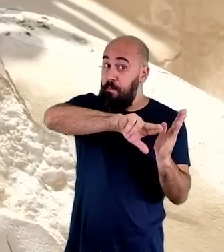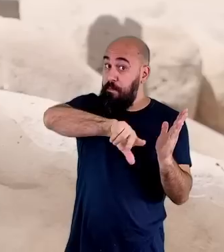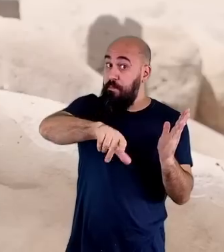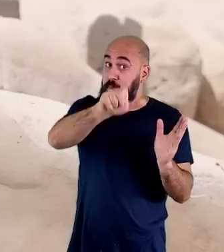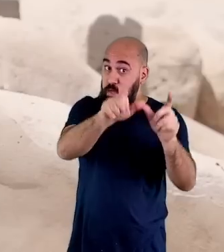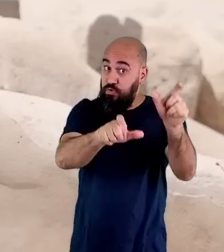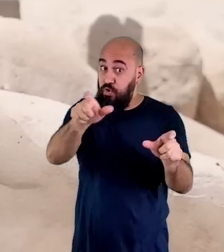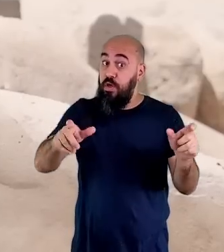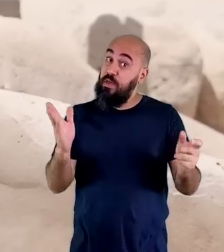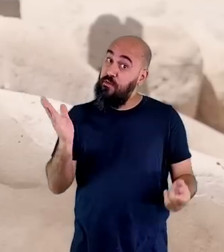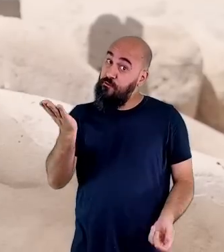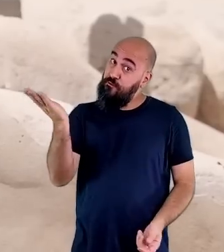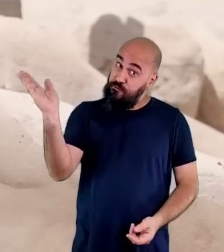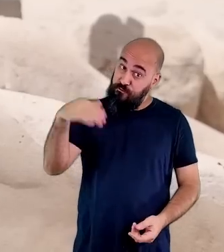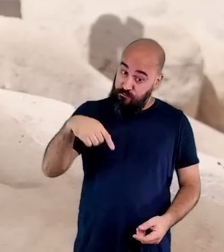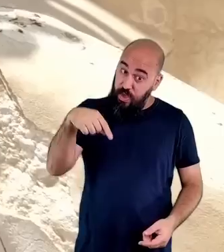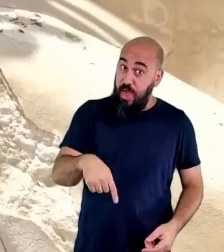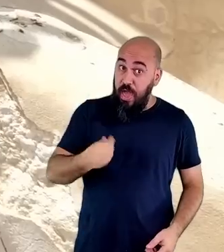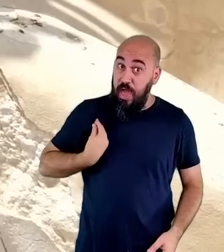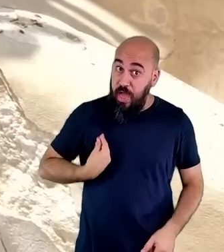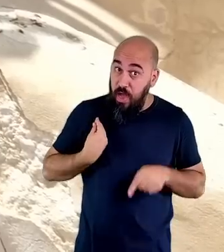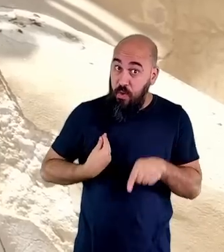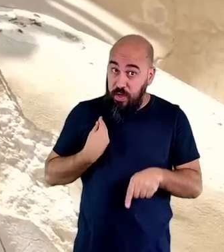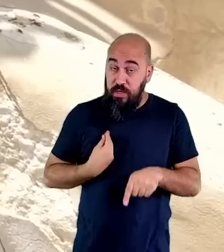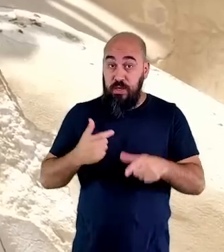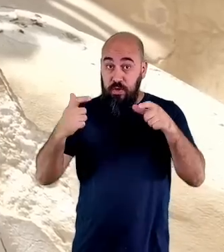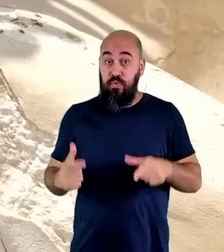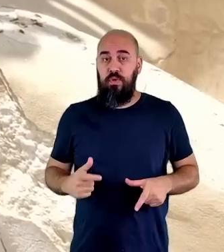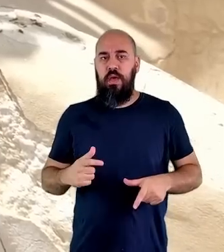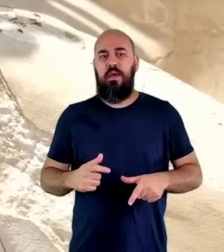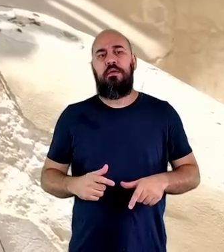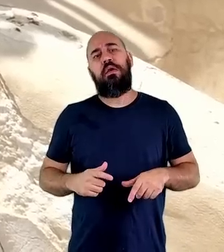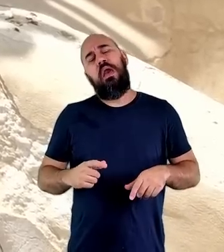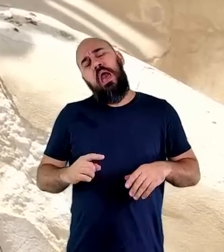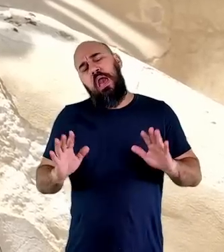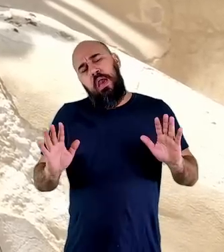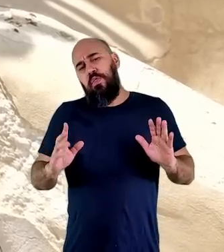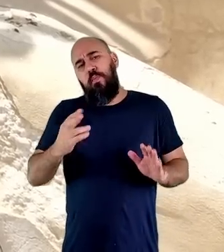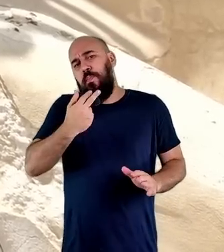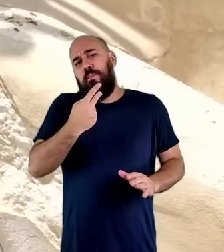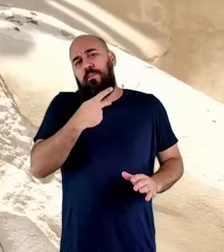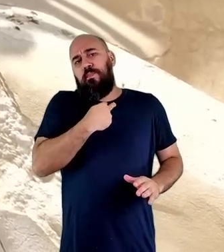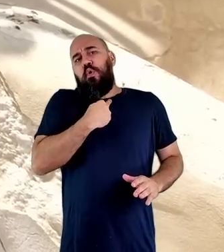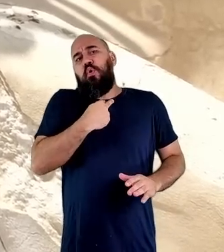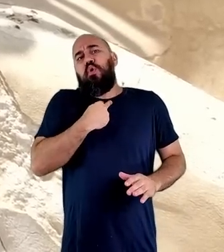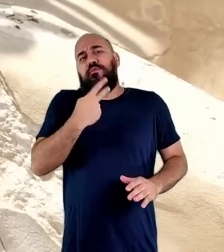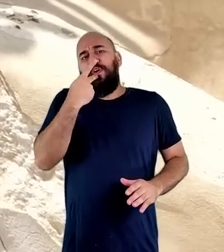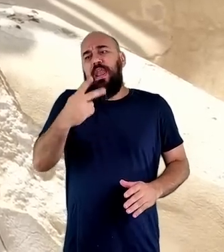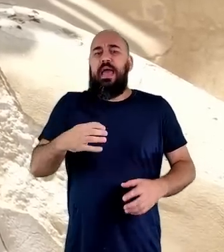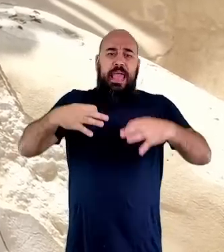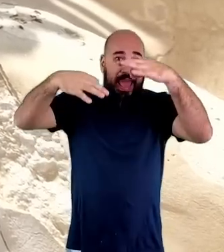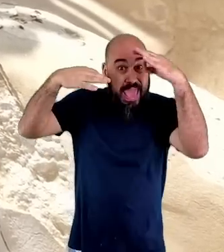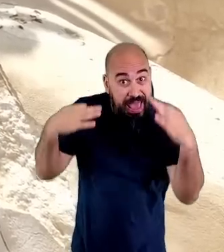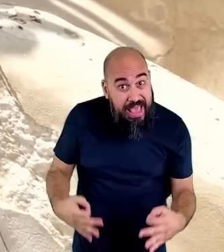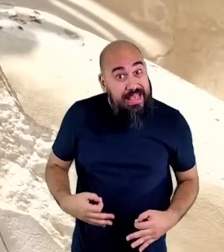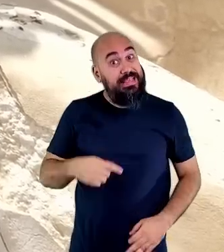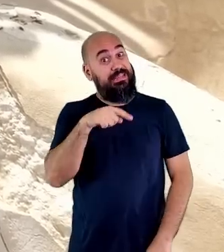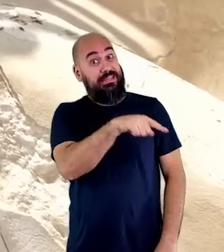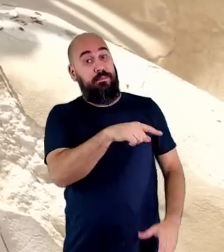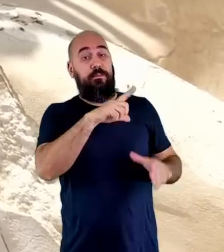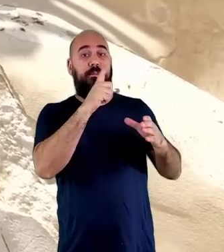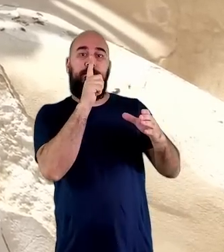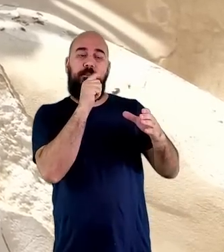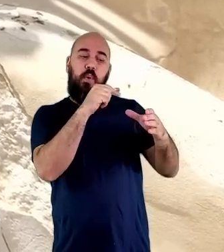lugar. Como eu disse, não podemos afirmar com certeza absoluta que esse era exatamente o poço diante do